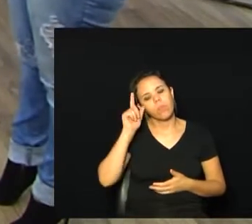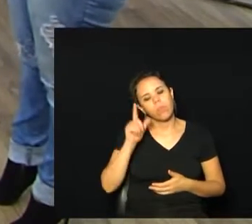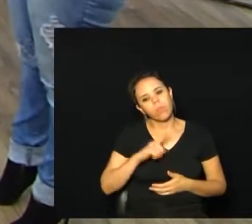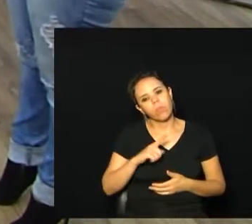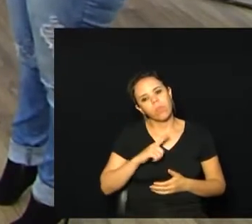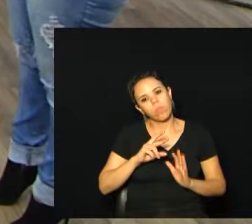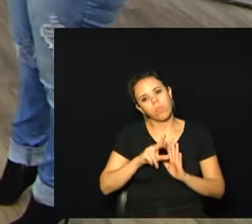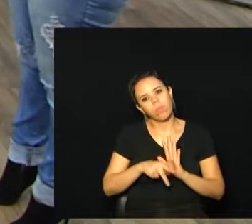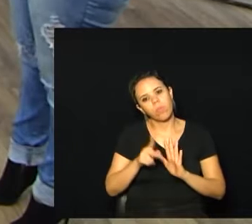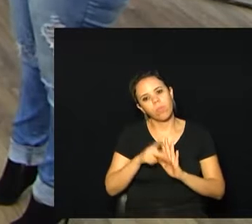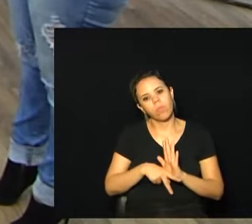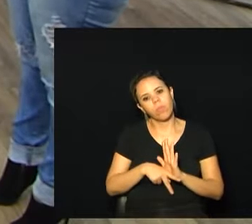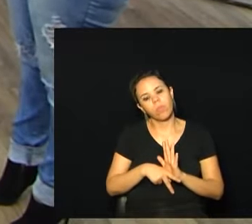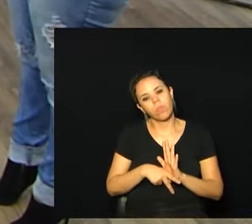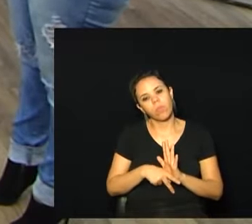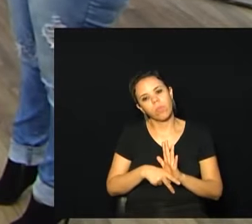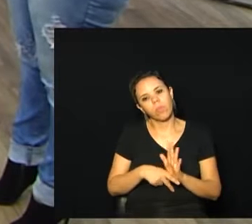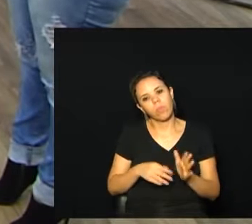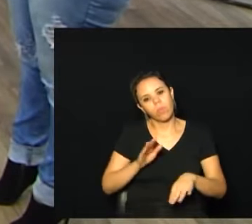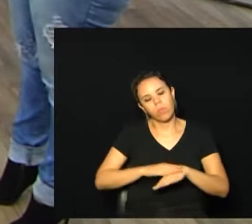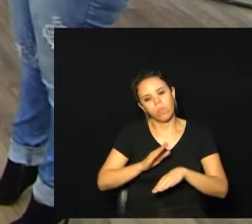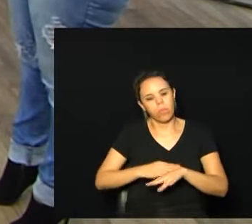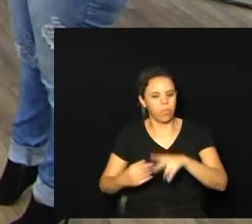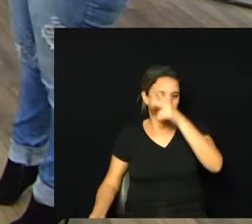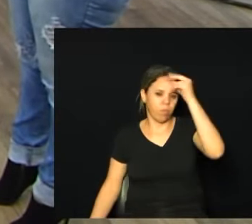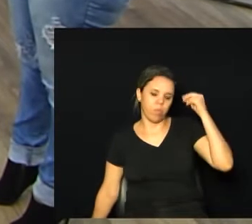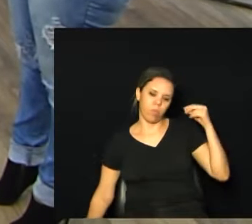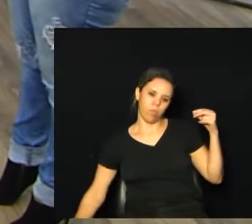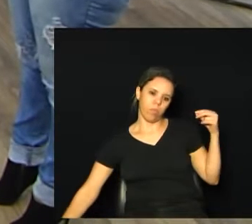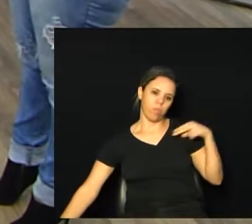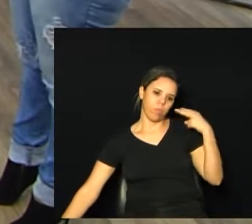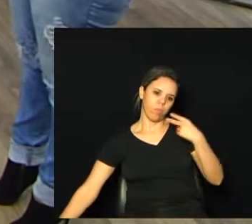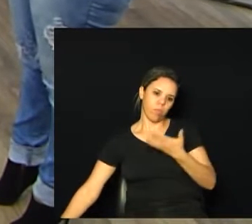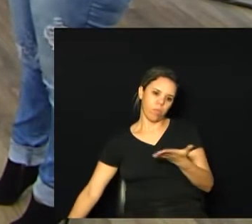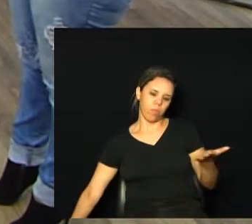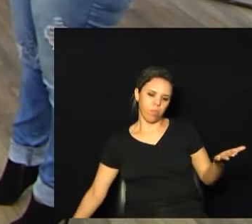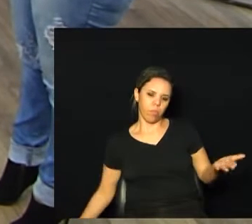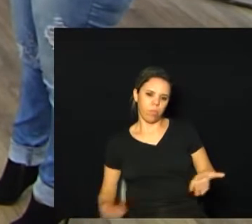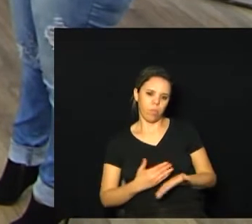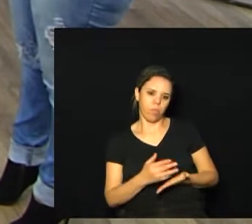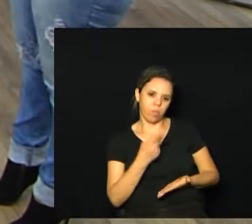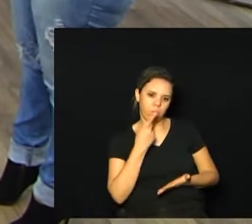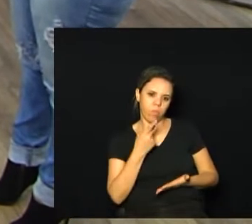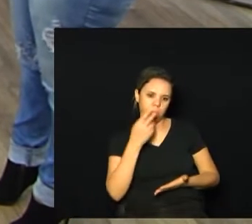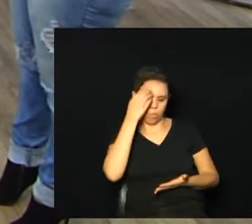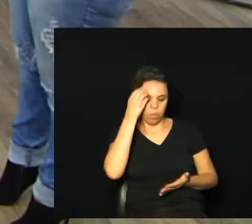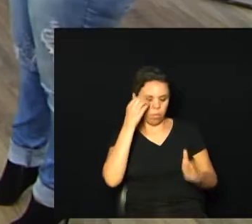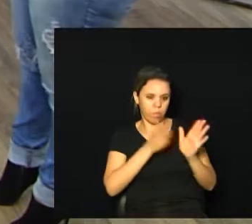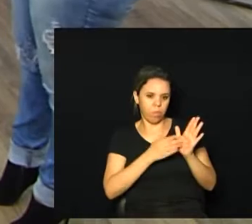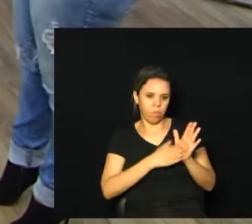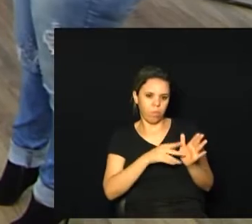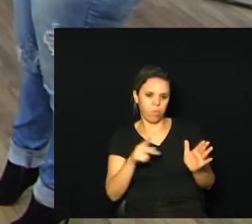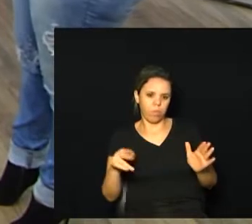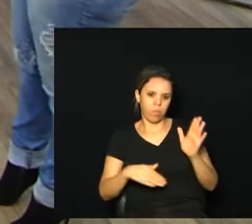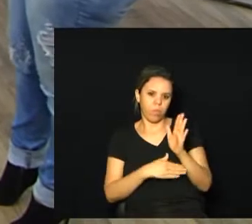tinha vários projetos de autoria do prefeito e também dos parlamentares. A gente começa falando da proposta do presidente